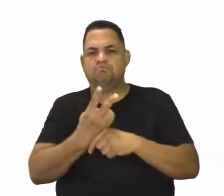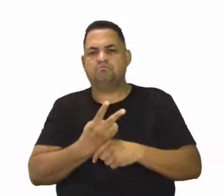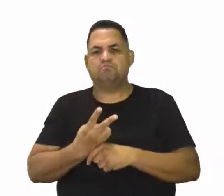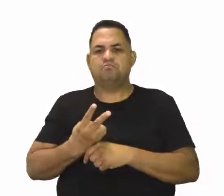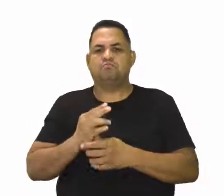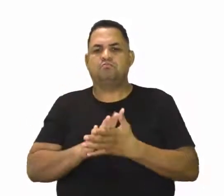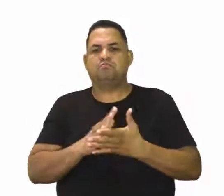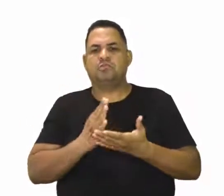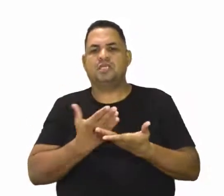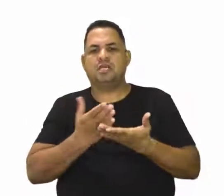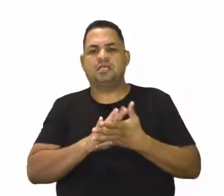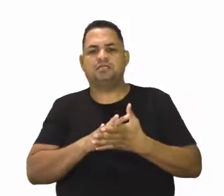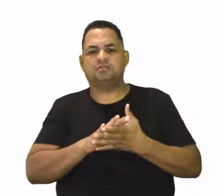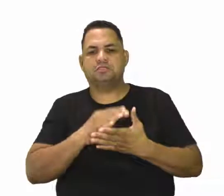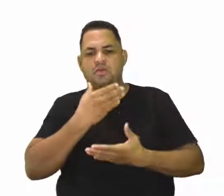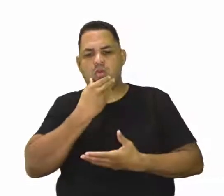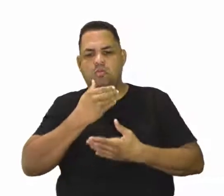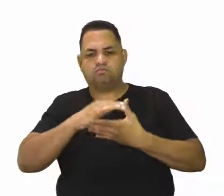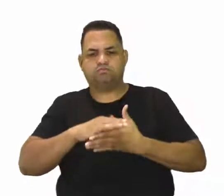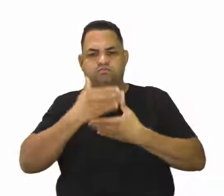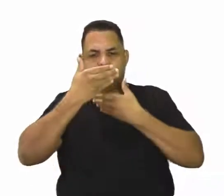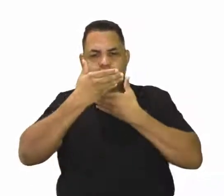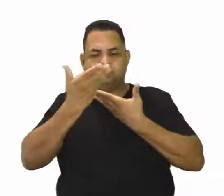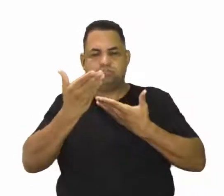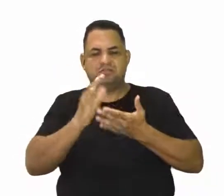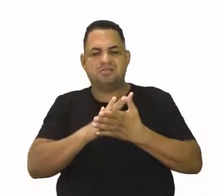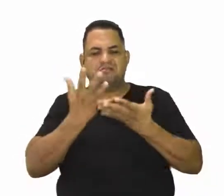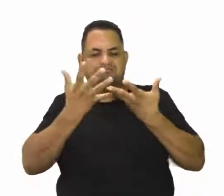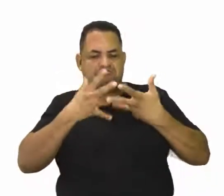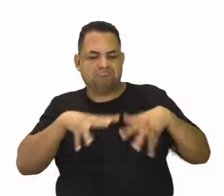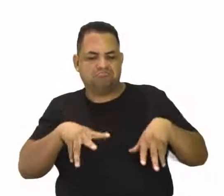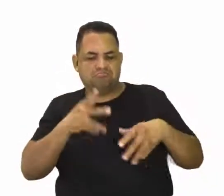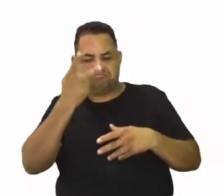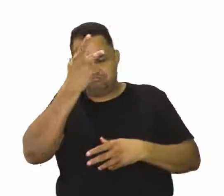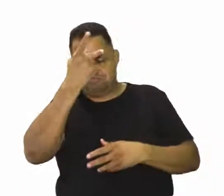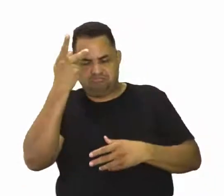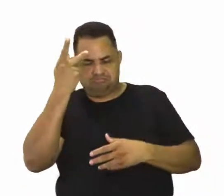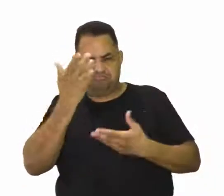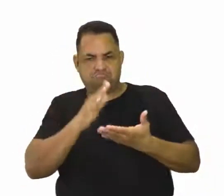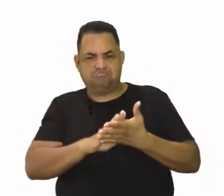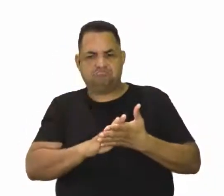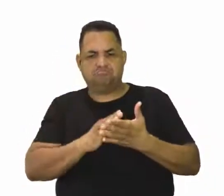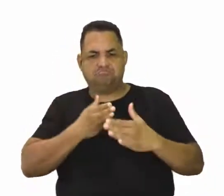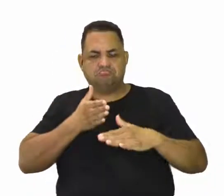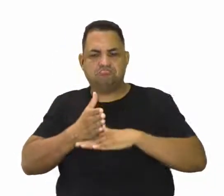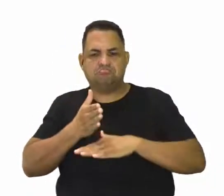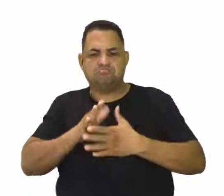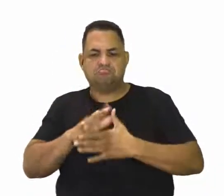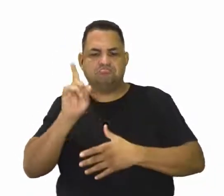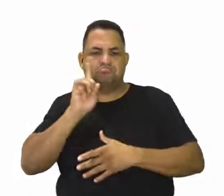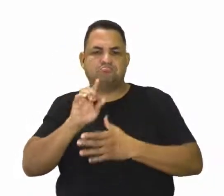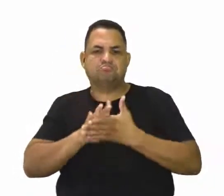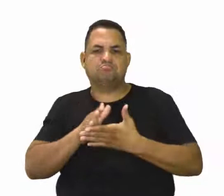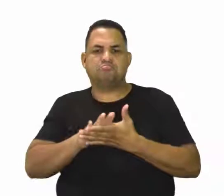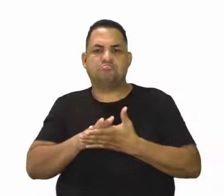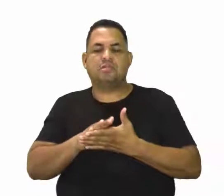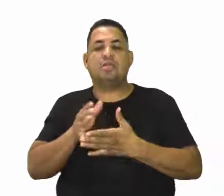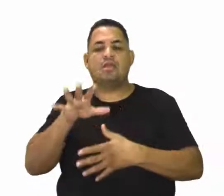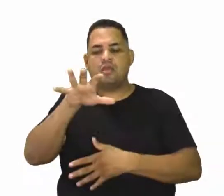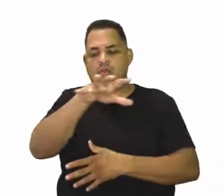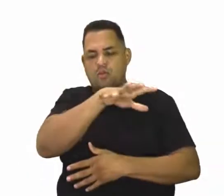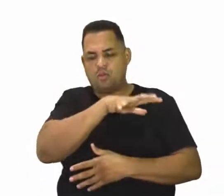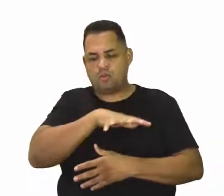esses extremistas que não aceitaram a participação Americana em